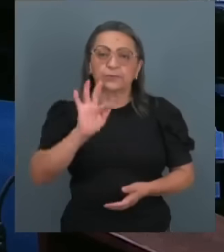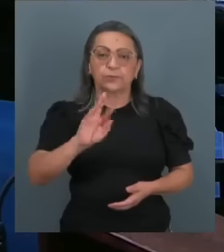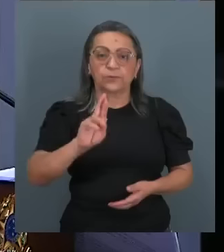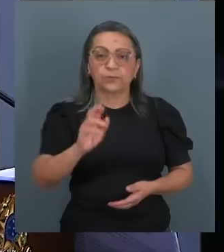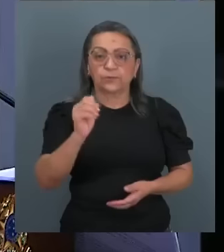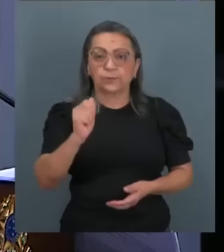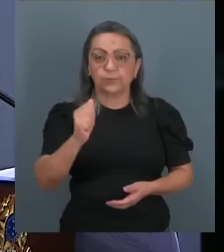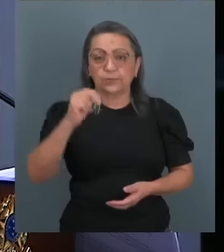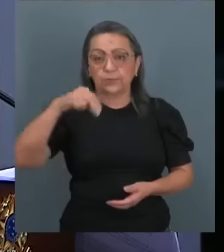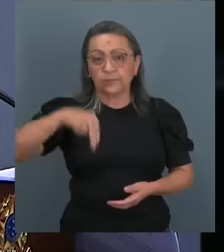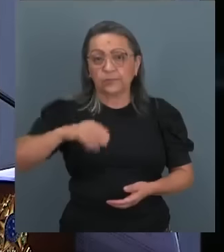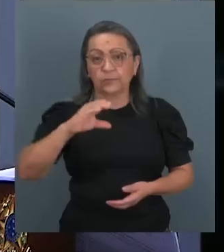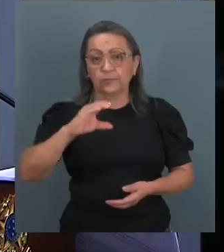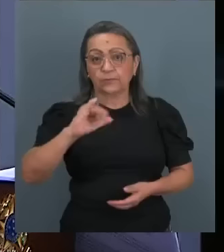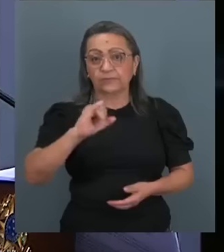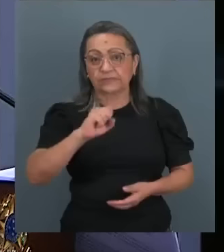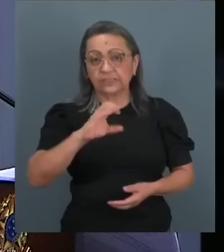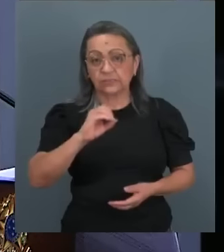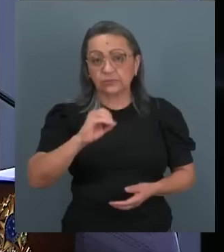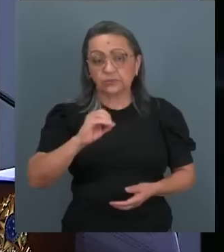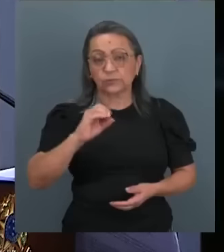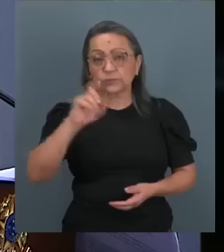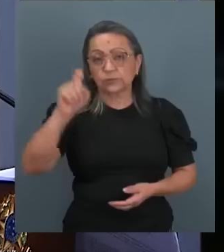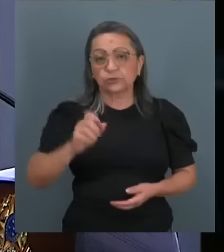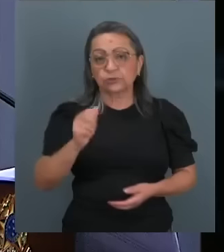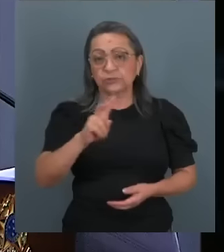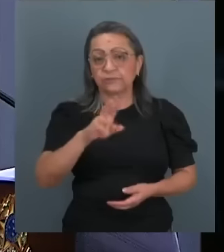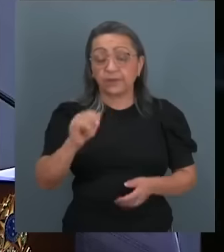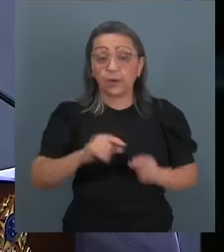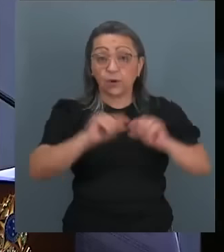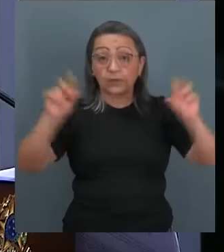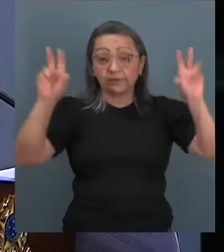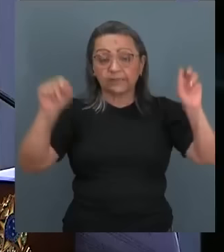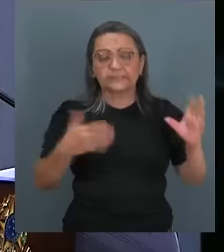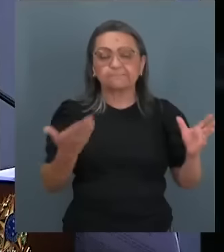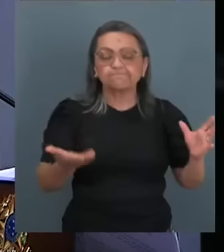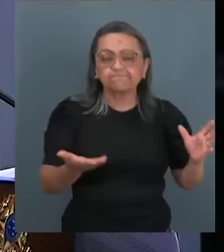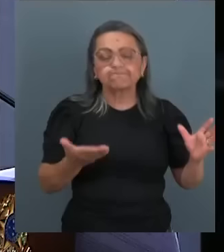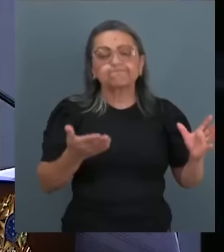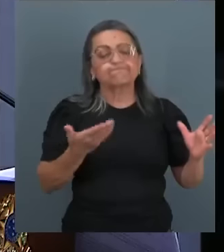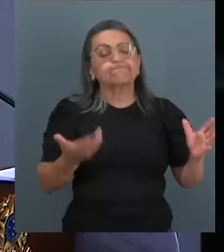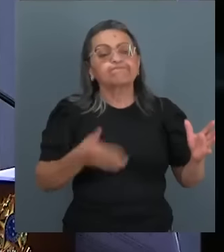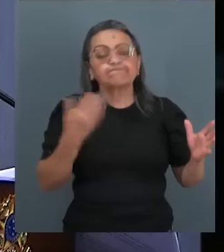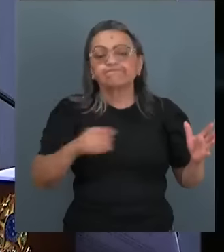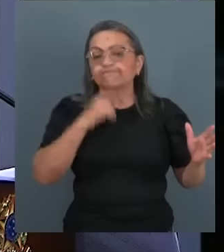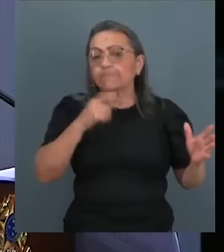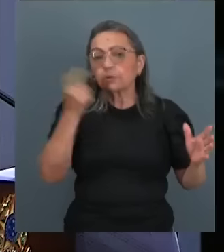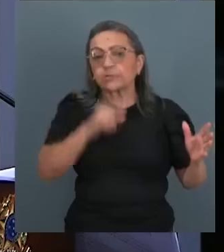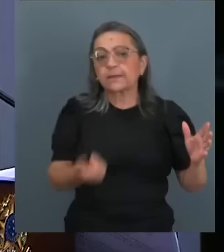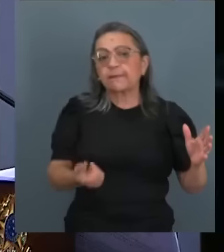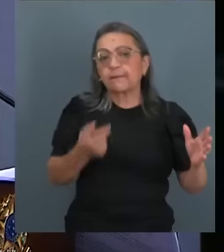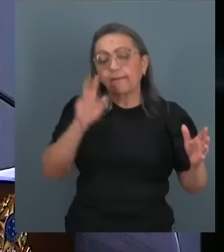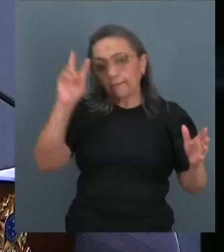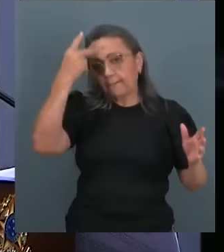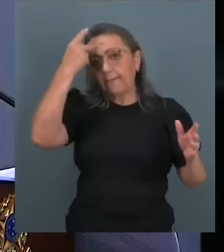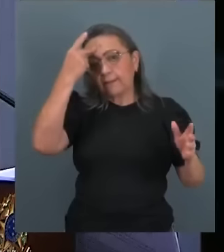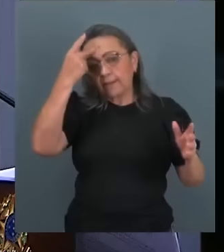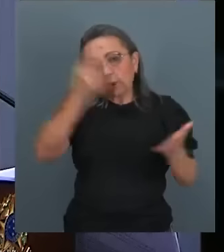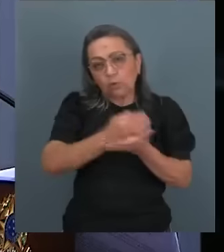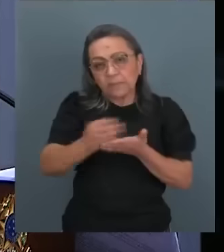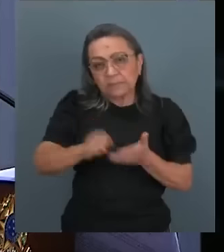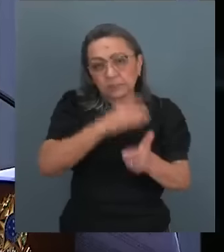Olha a frase dele. Embora ninguém possa voltar atrás e fazer um novo